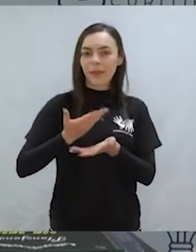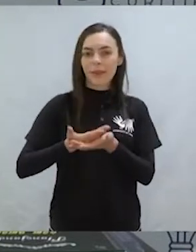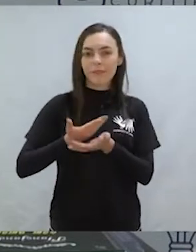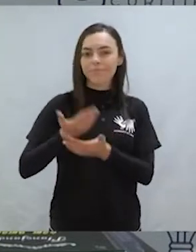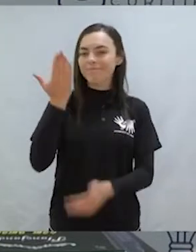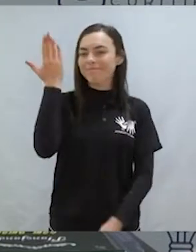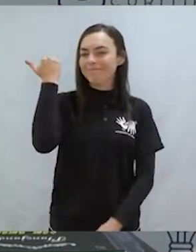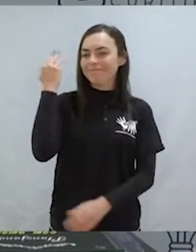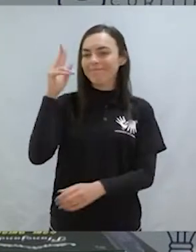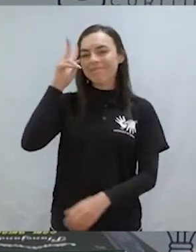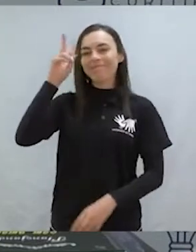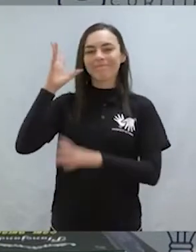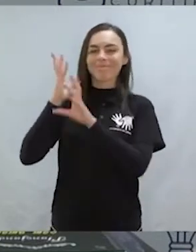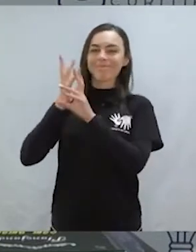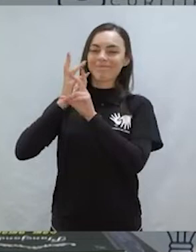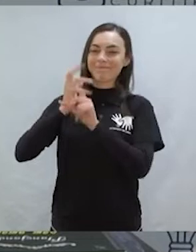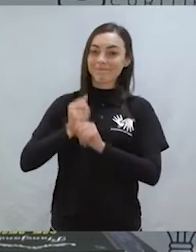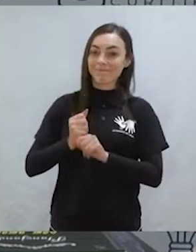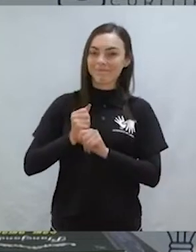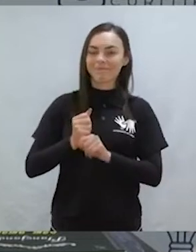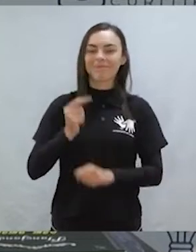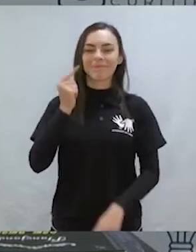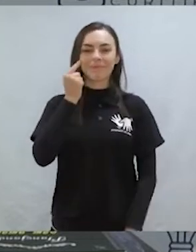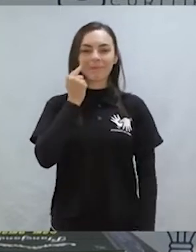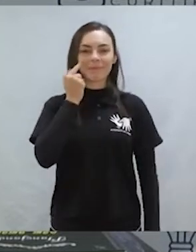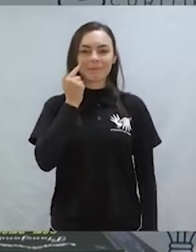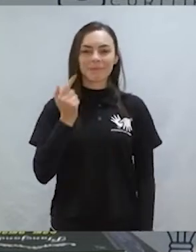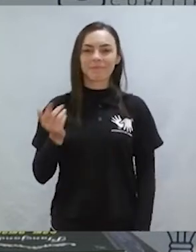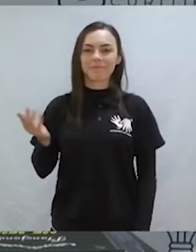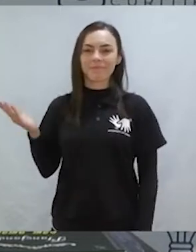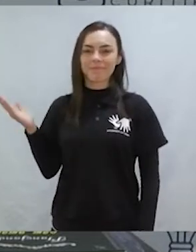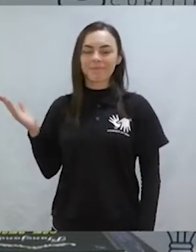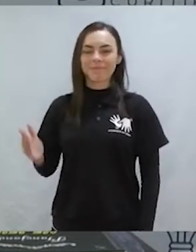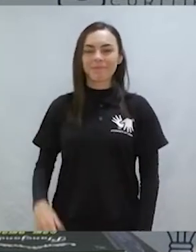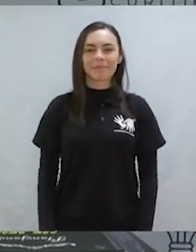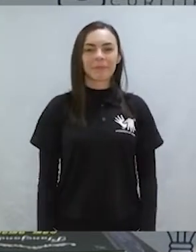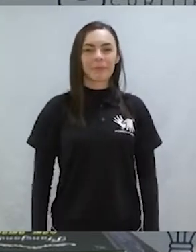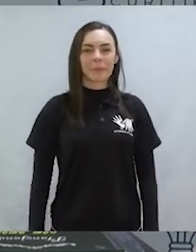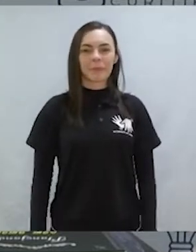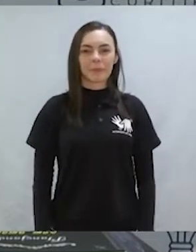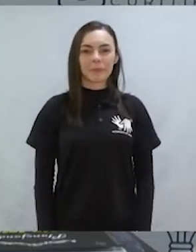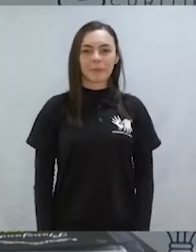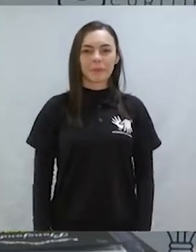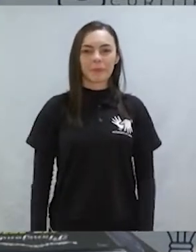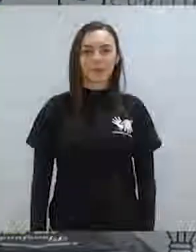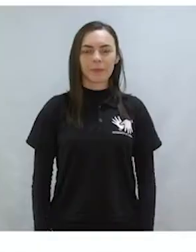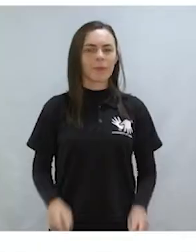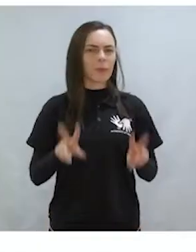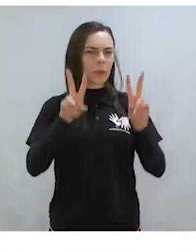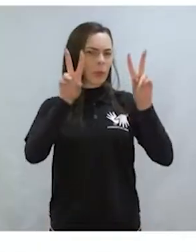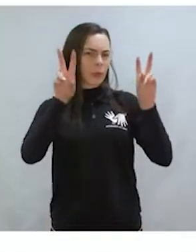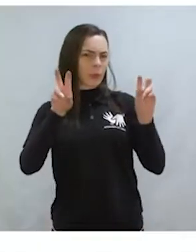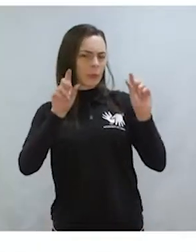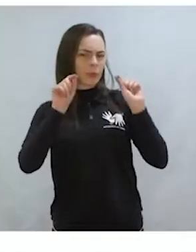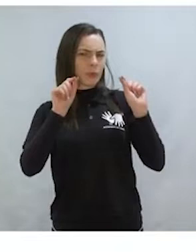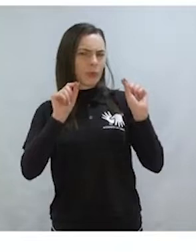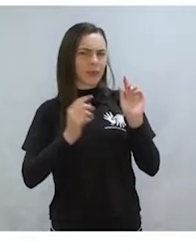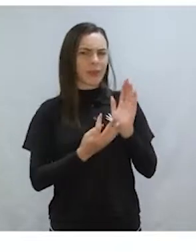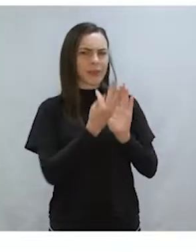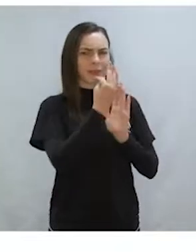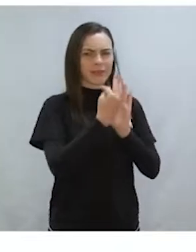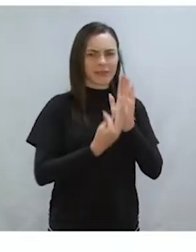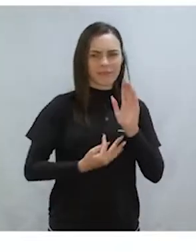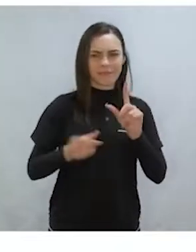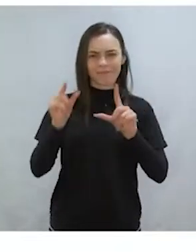nós recordarmos a aula anterior. Observe lá na tela. Nós trabalhamos o quê?